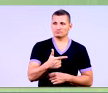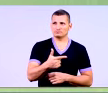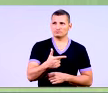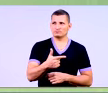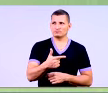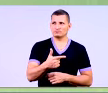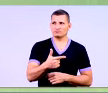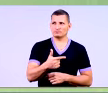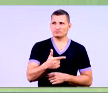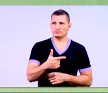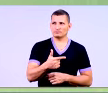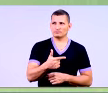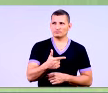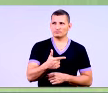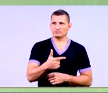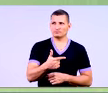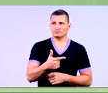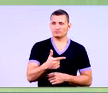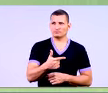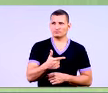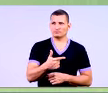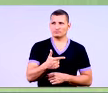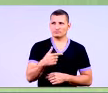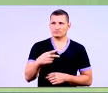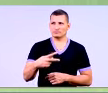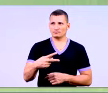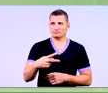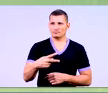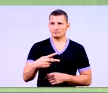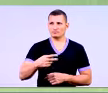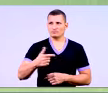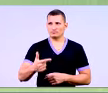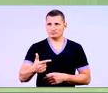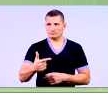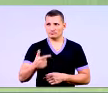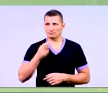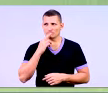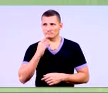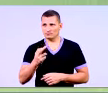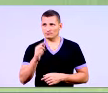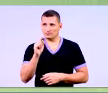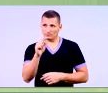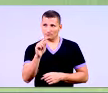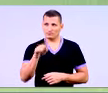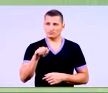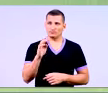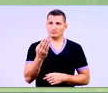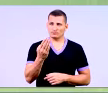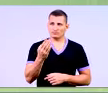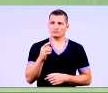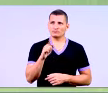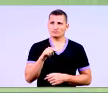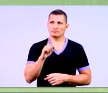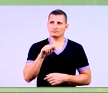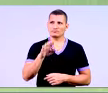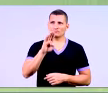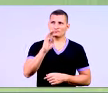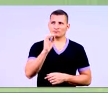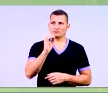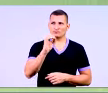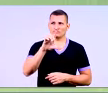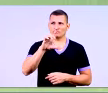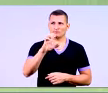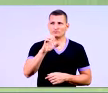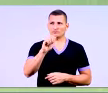o número 12 maior que 2 o resultado disso é falso e seu resultado moleano a